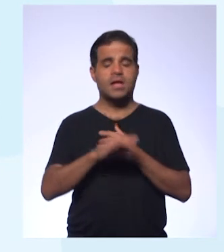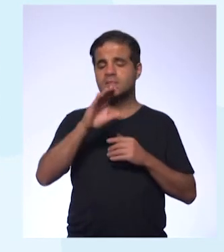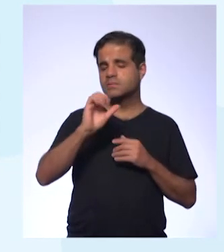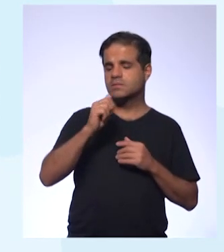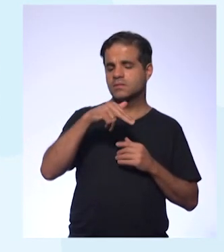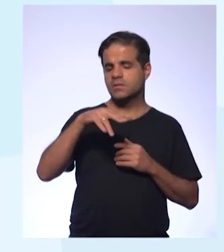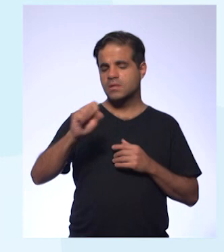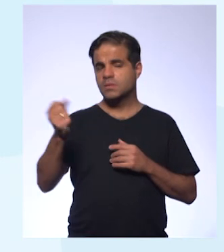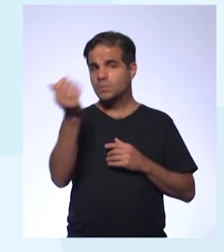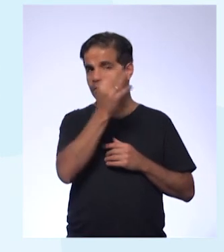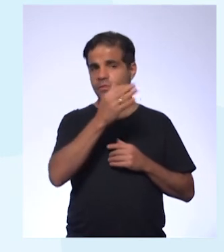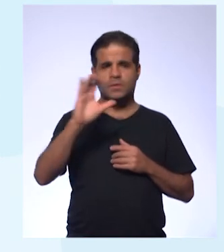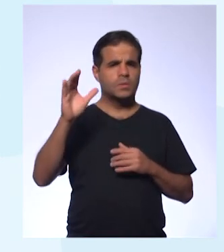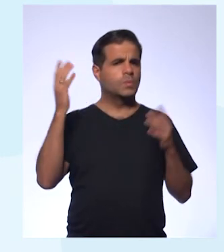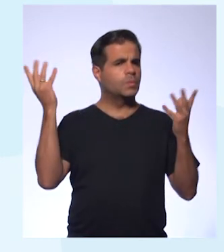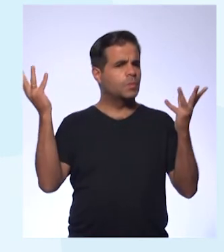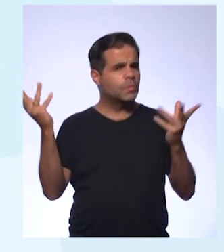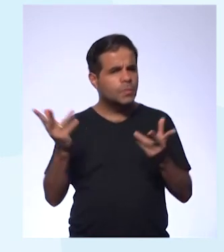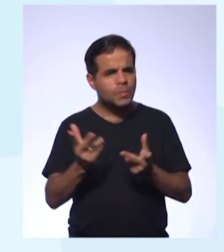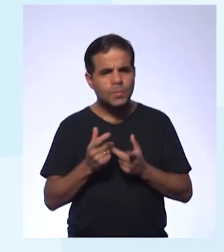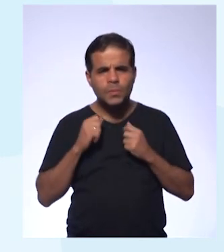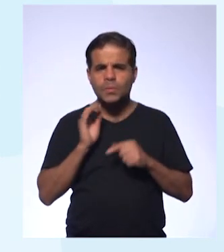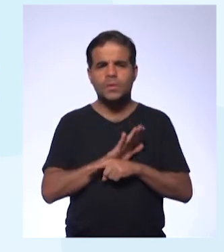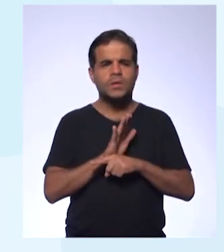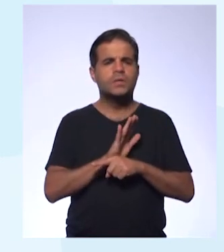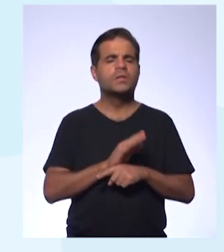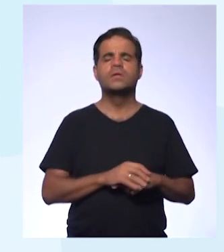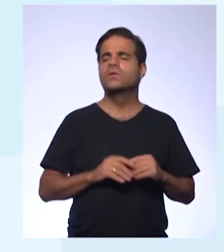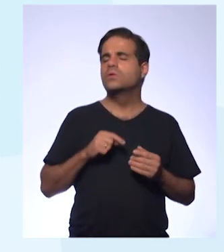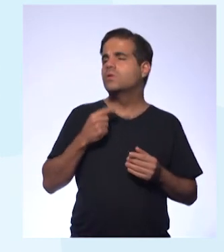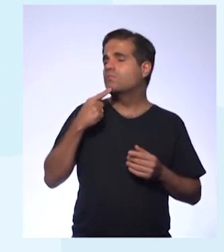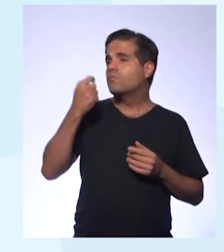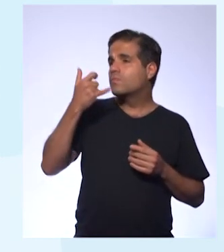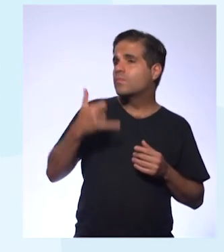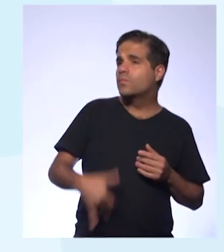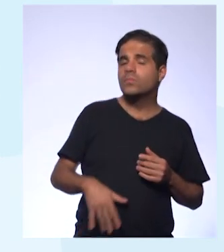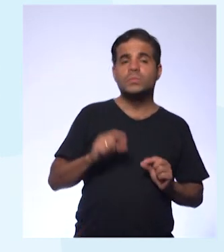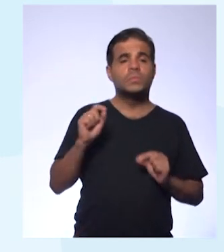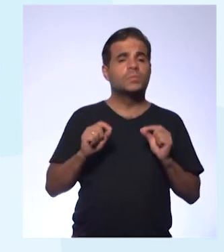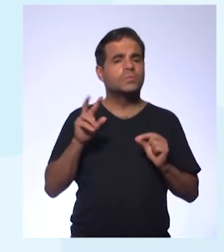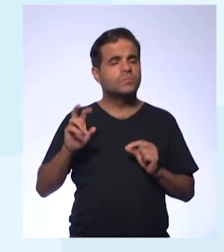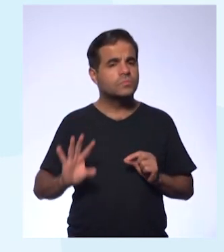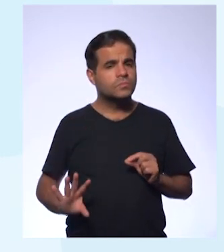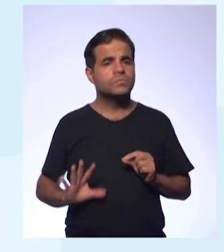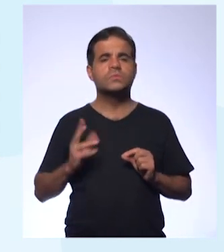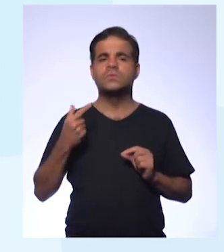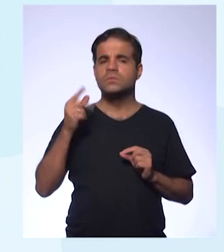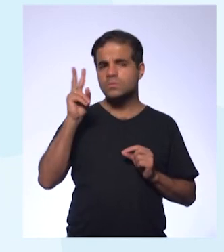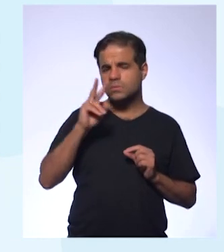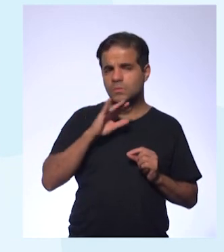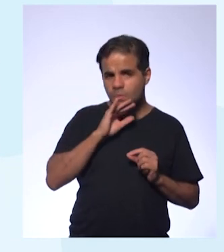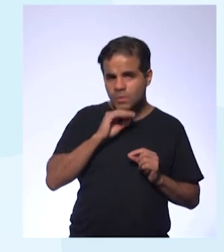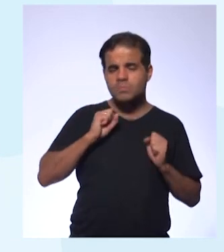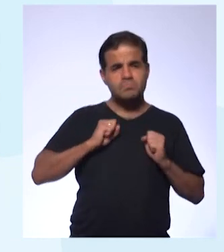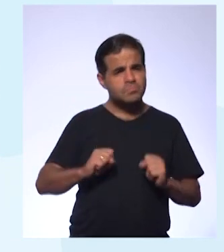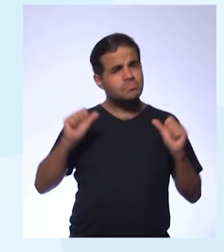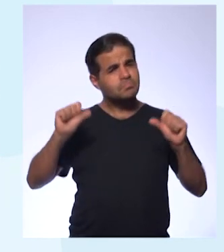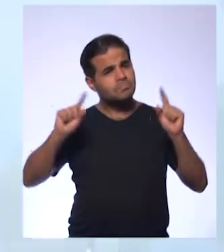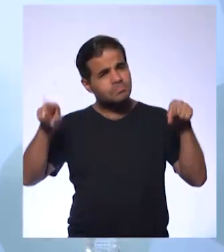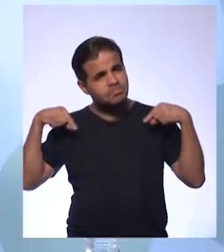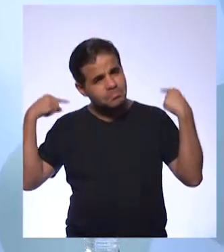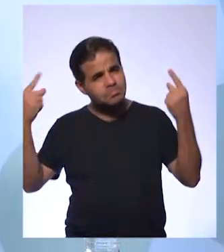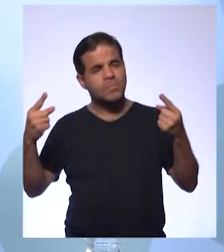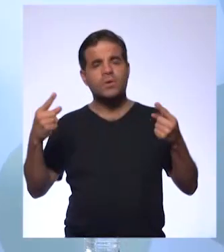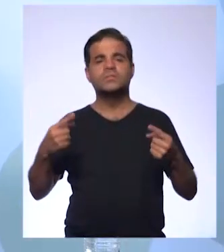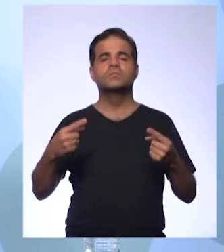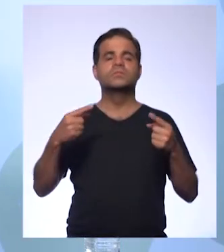né, maravilhoso filme. Que não fala apenas como a situação atual está ruim, mas o quanto ainda pode piorar. Então,